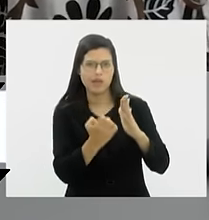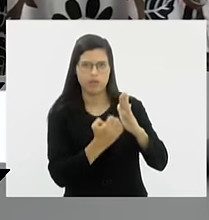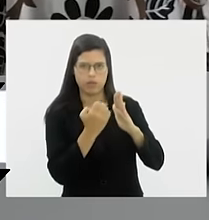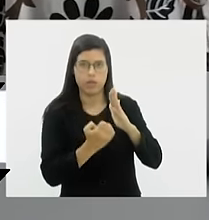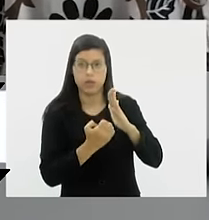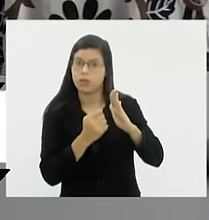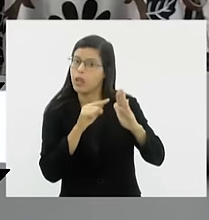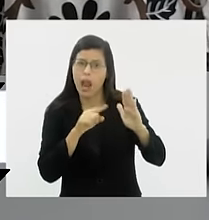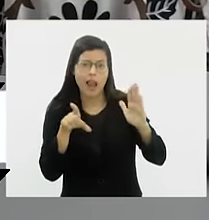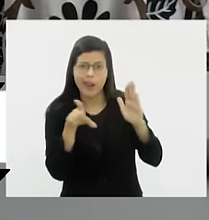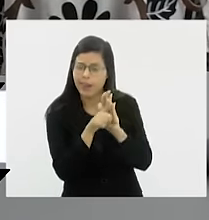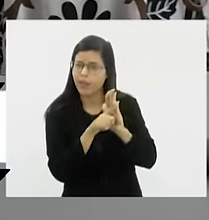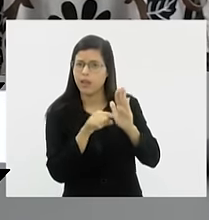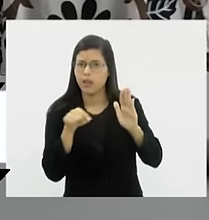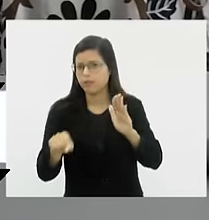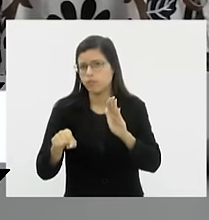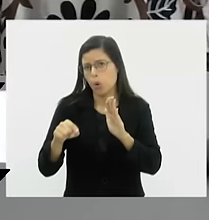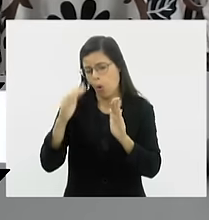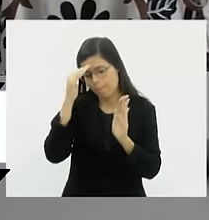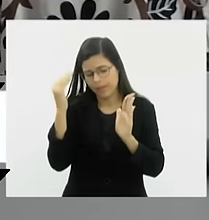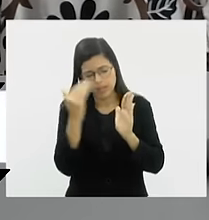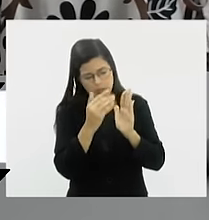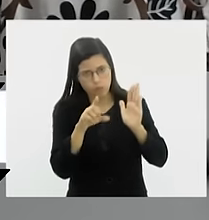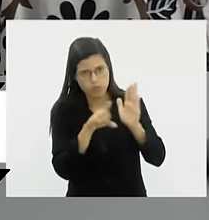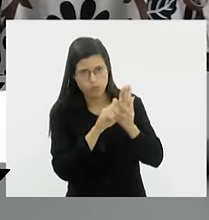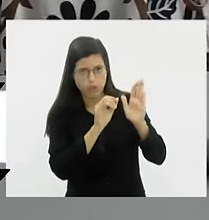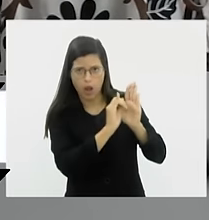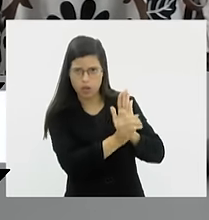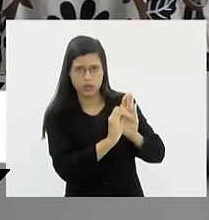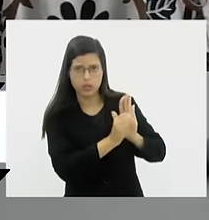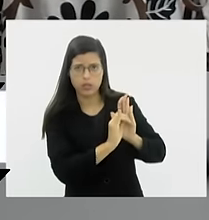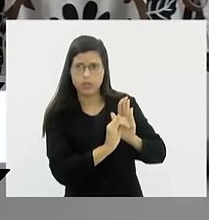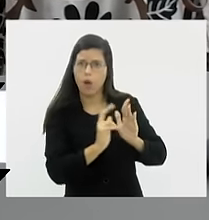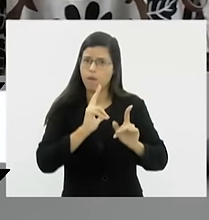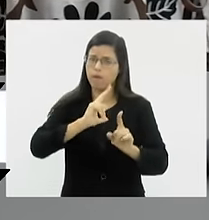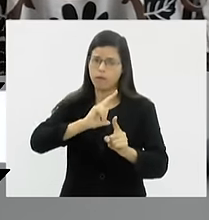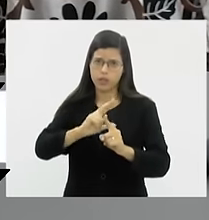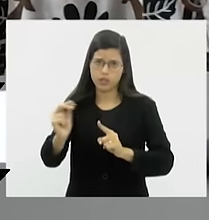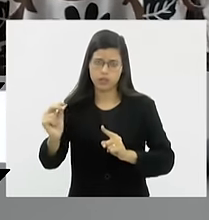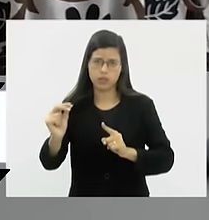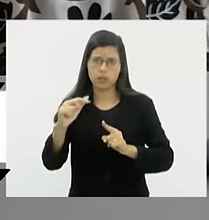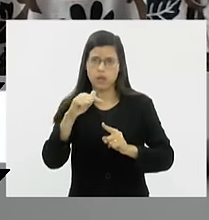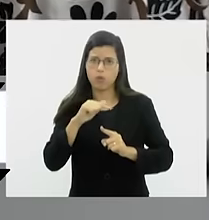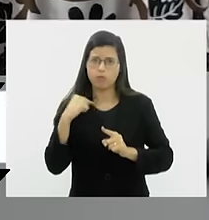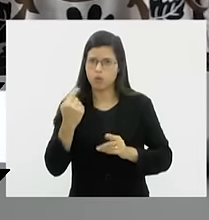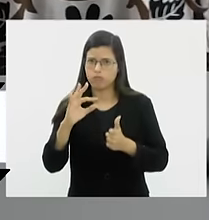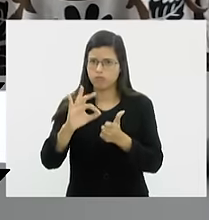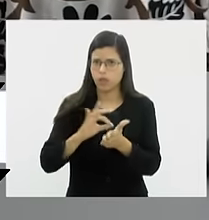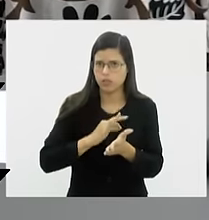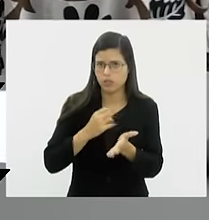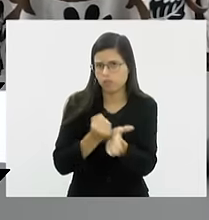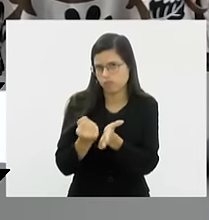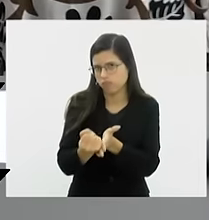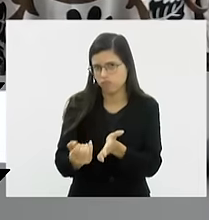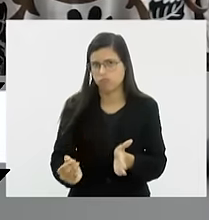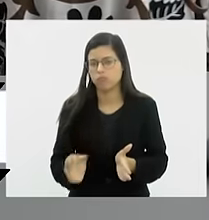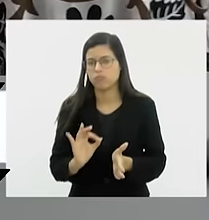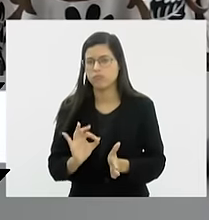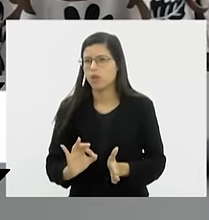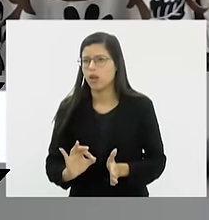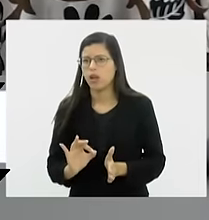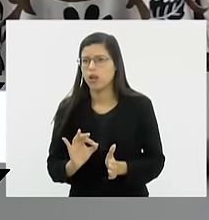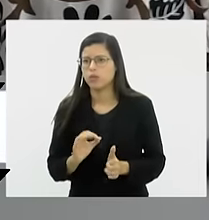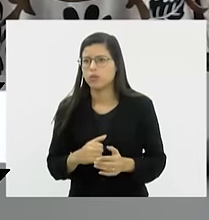lei. Ele cumpriu os requisitos do edital, sagrou-se vencedor, nós assinamos o contrato. Certo?